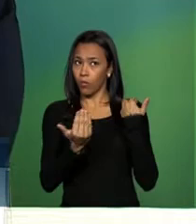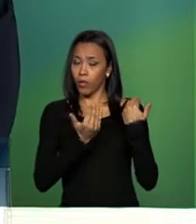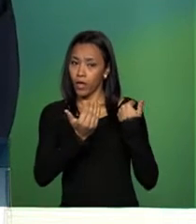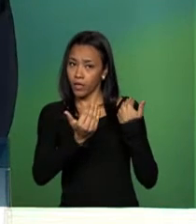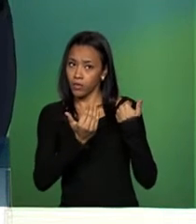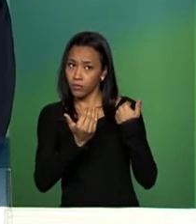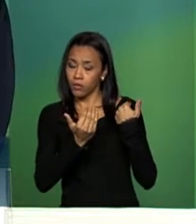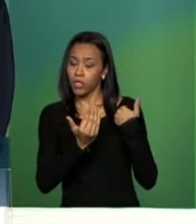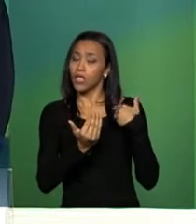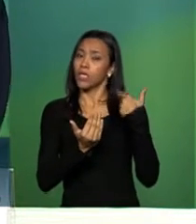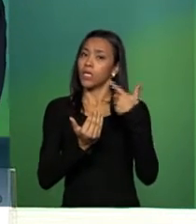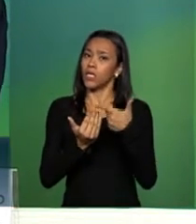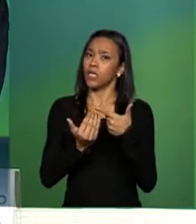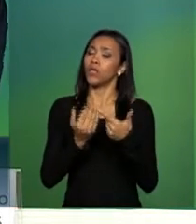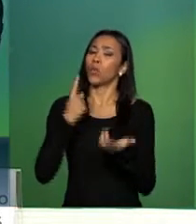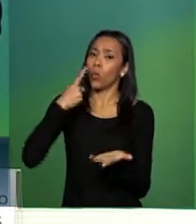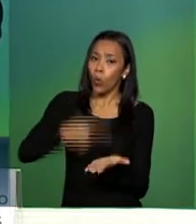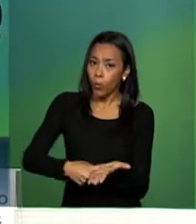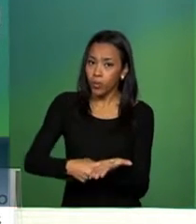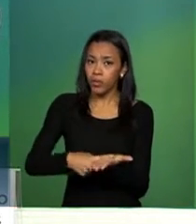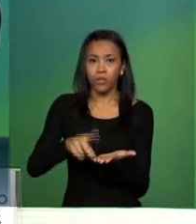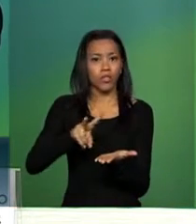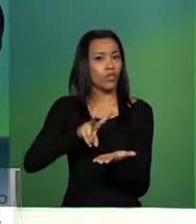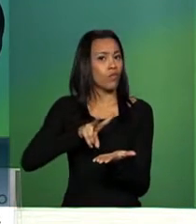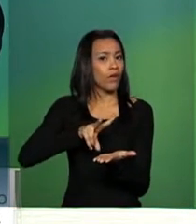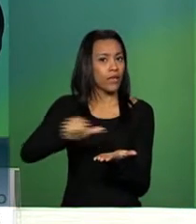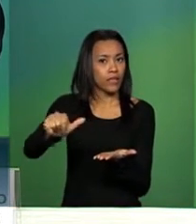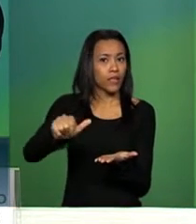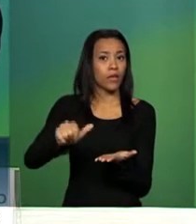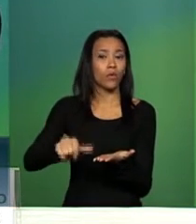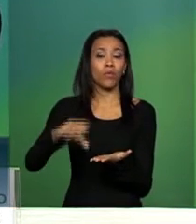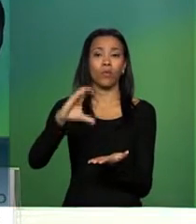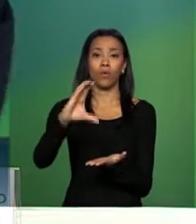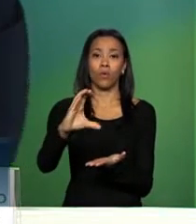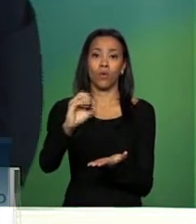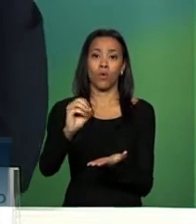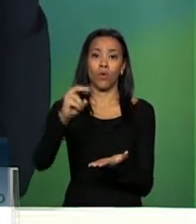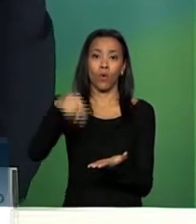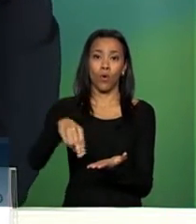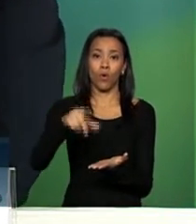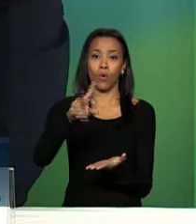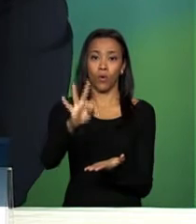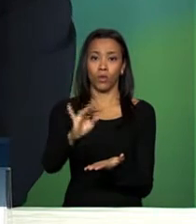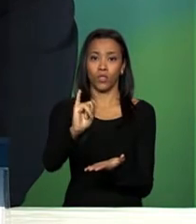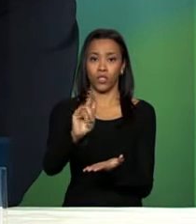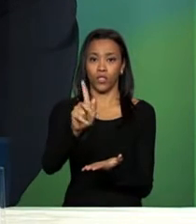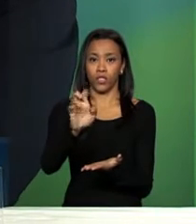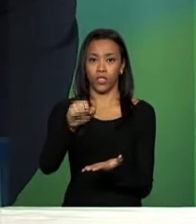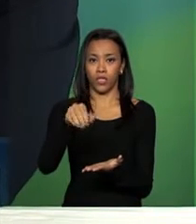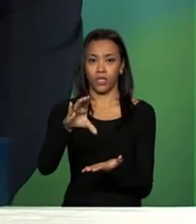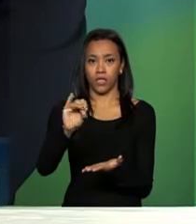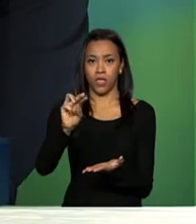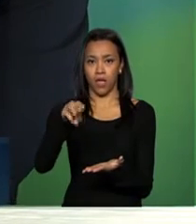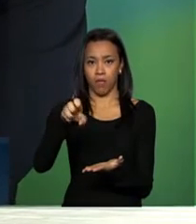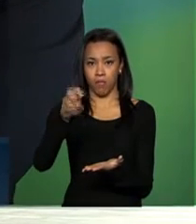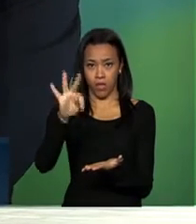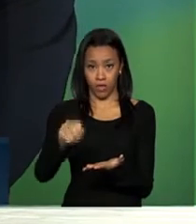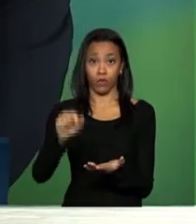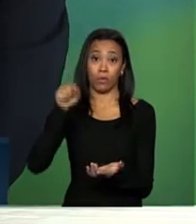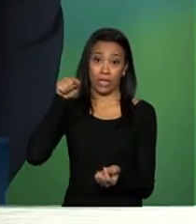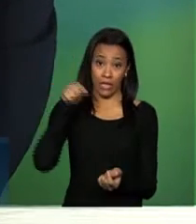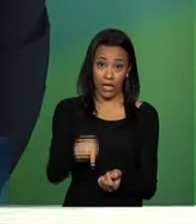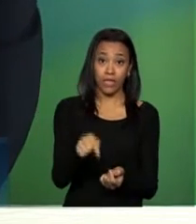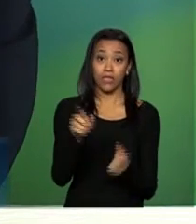haverá contingenciamento no PROEX Equalização, nós poderemos, ao final desse ano,